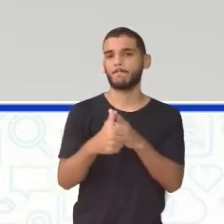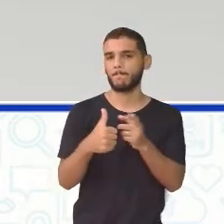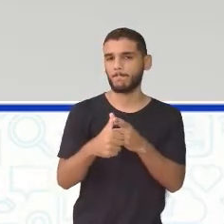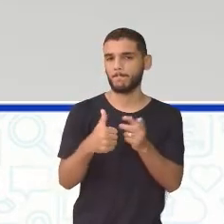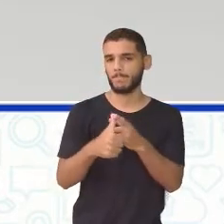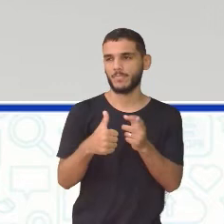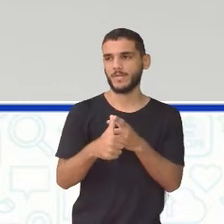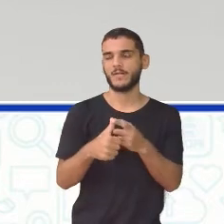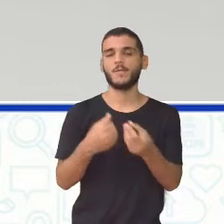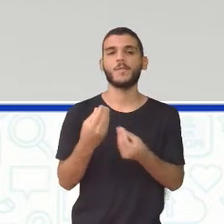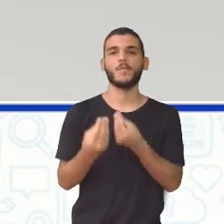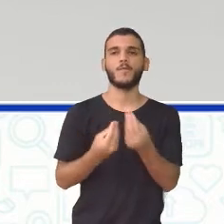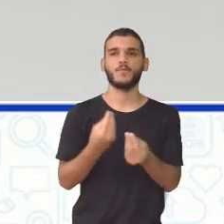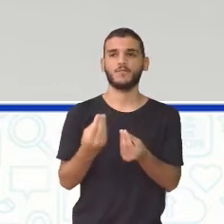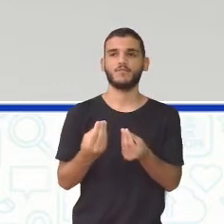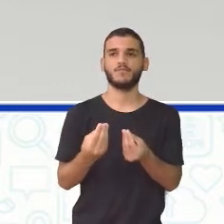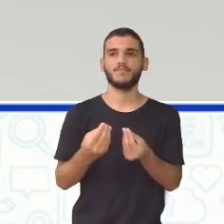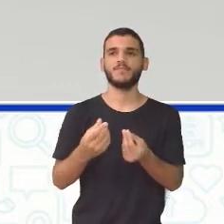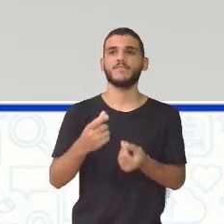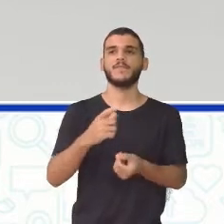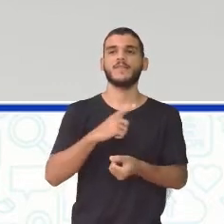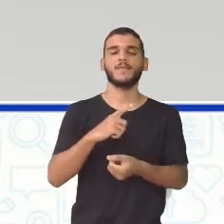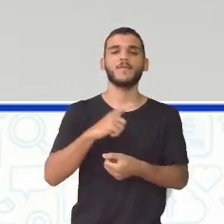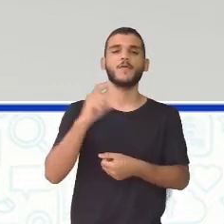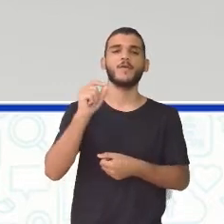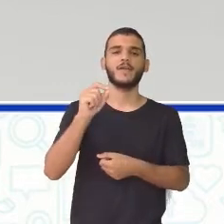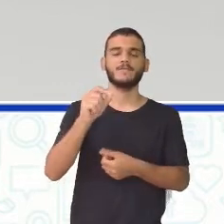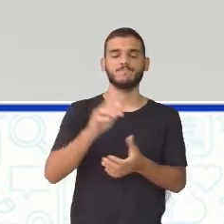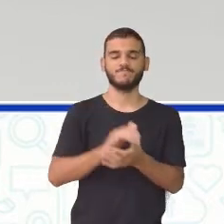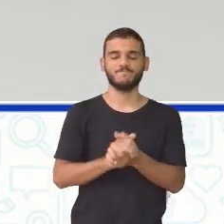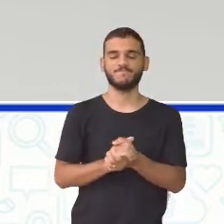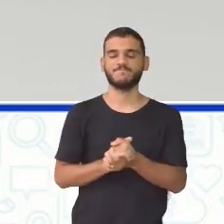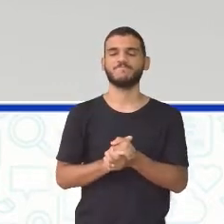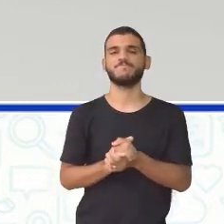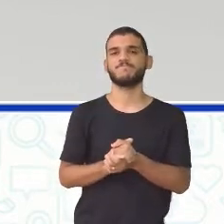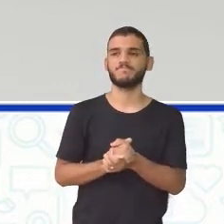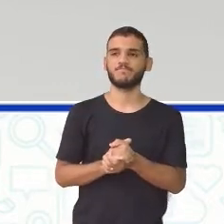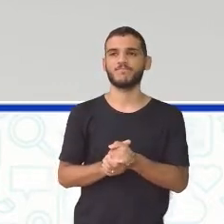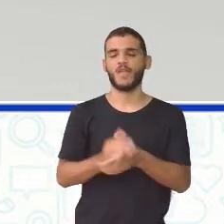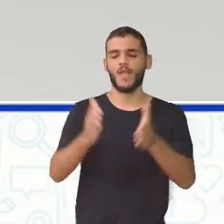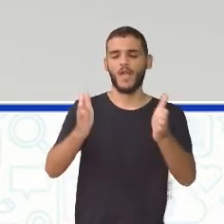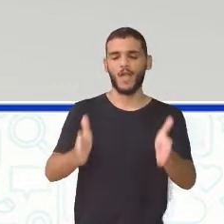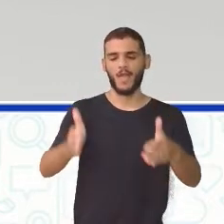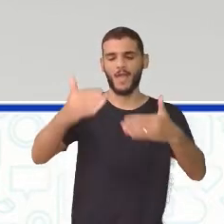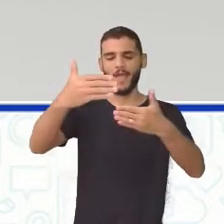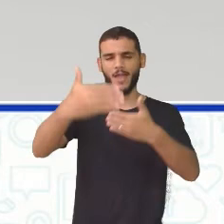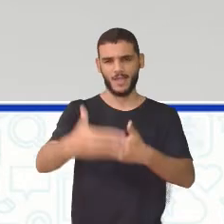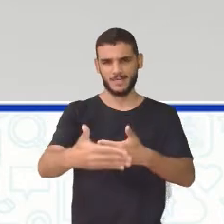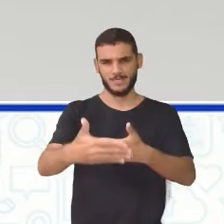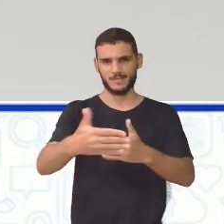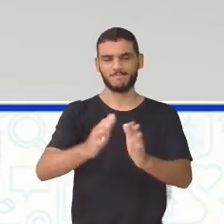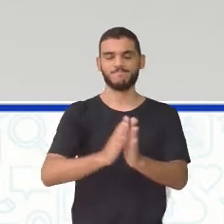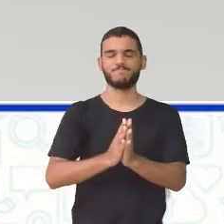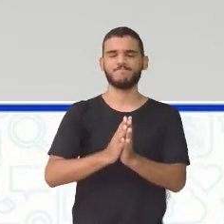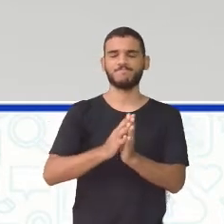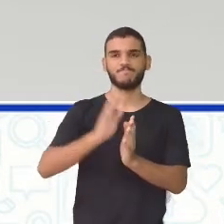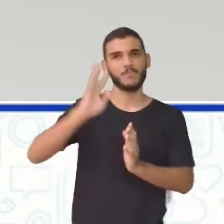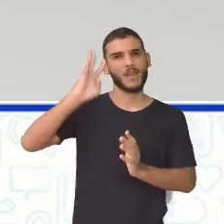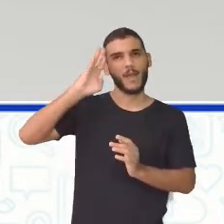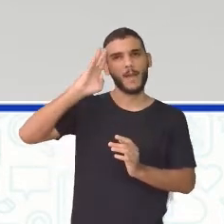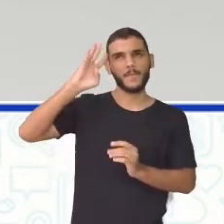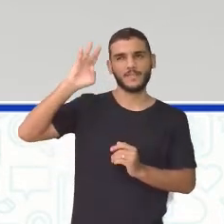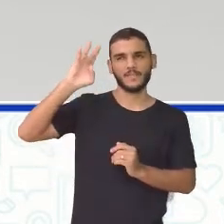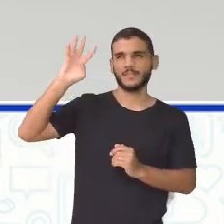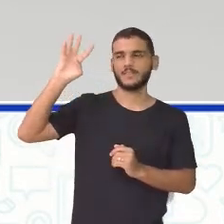é? Faremos uma apreciação da caixa. Imagine aí você recebendo uma imagem dessa, não